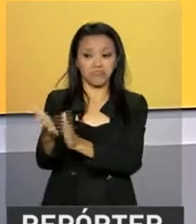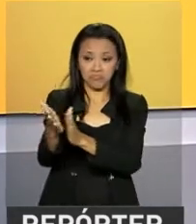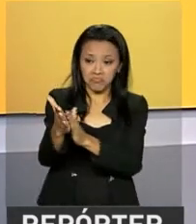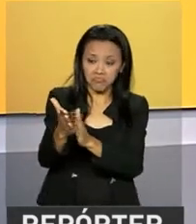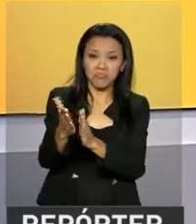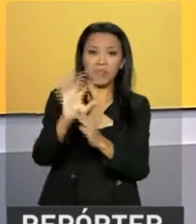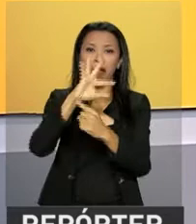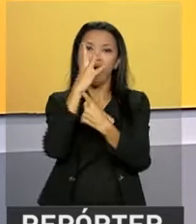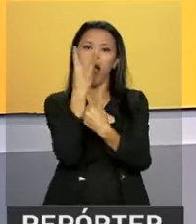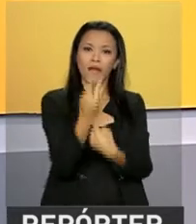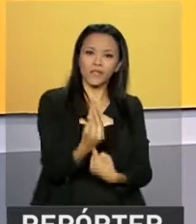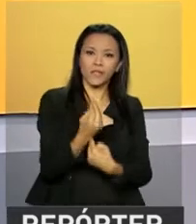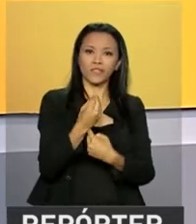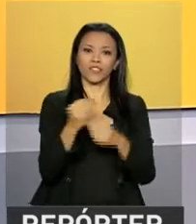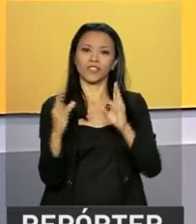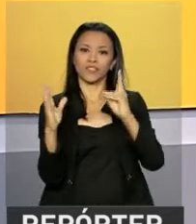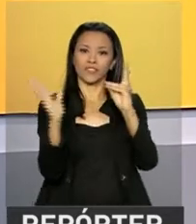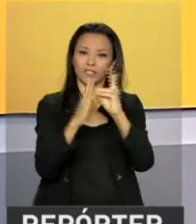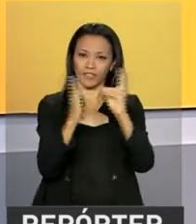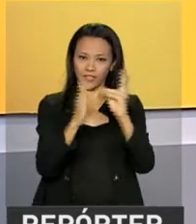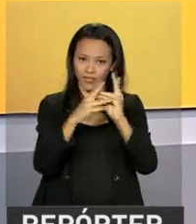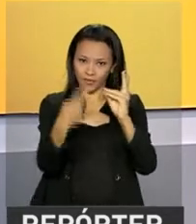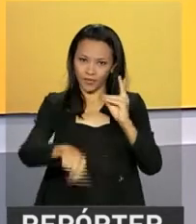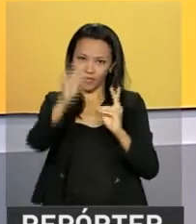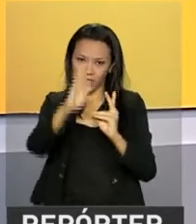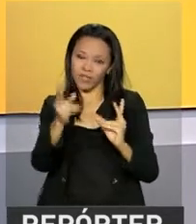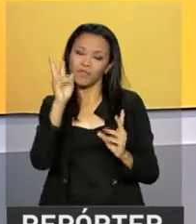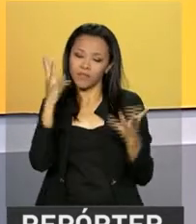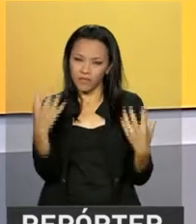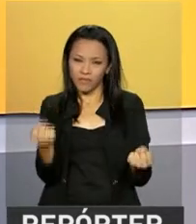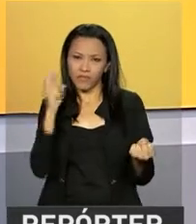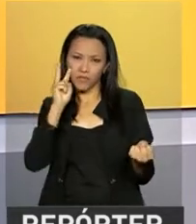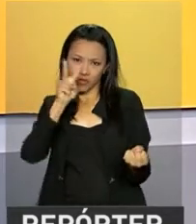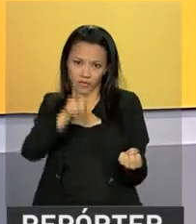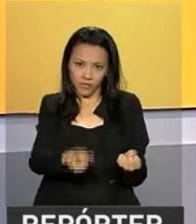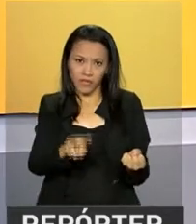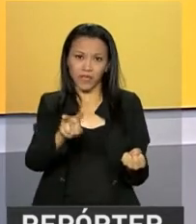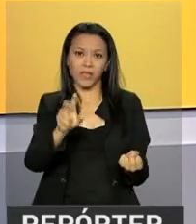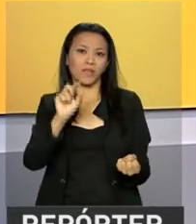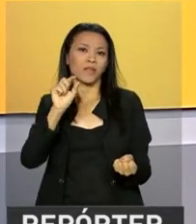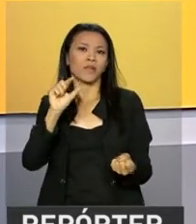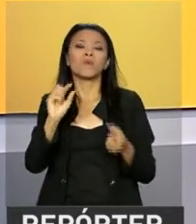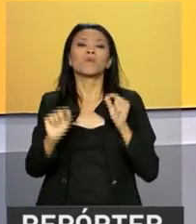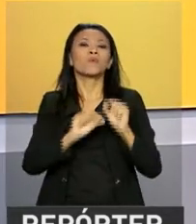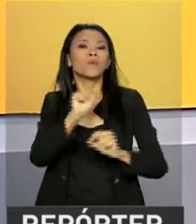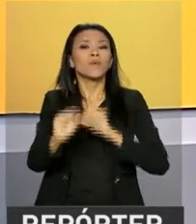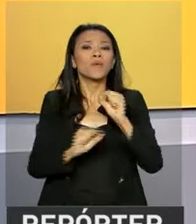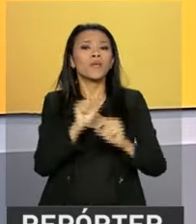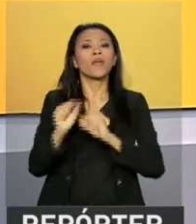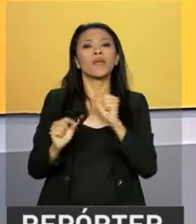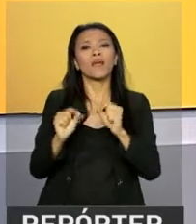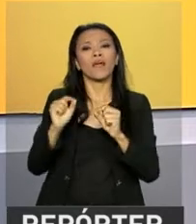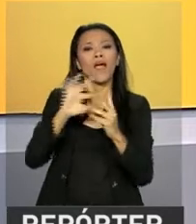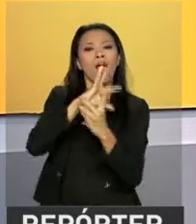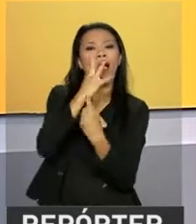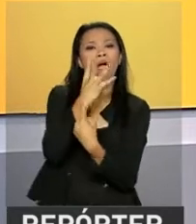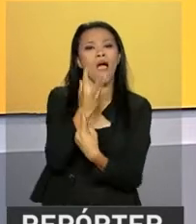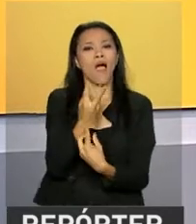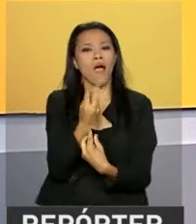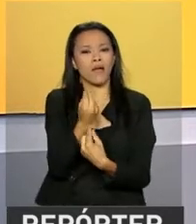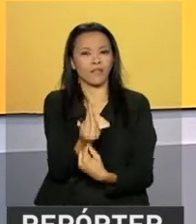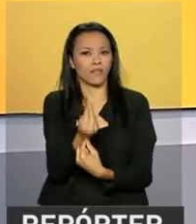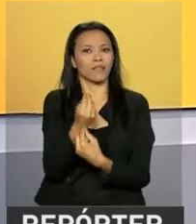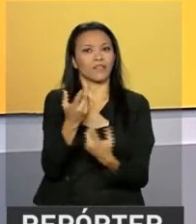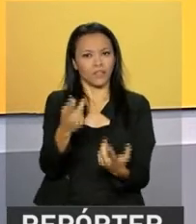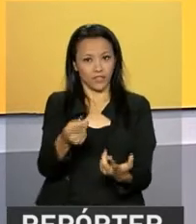indígena brasileira vamos ver agora na reportagem de beatriz annie vem um pouco mais sobre a arte dos índios do